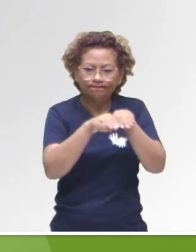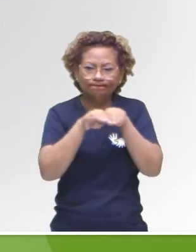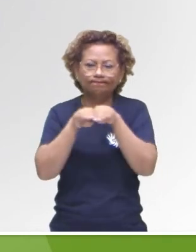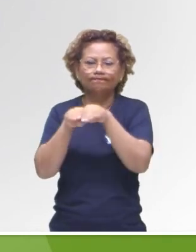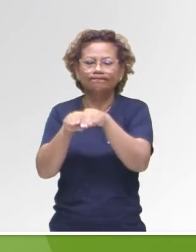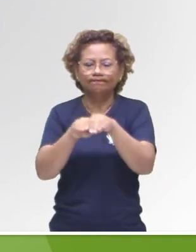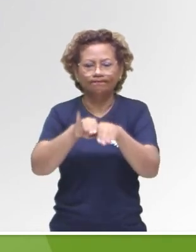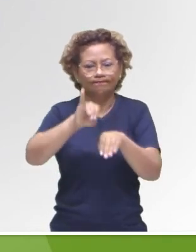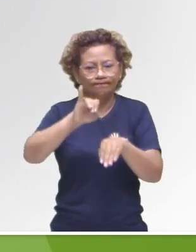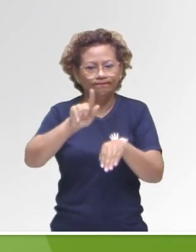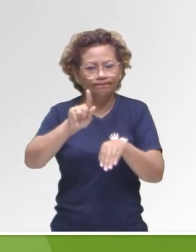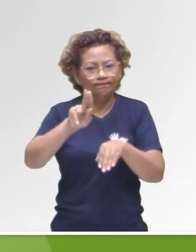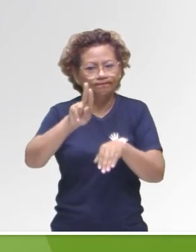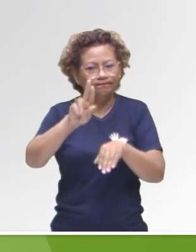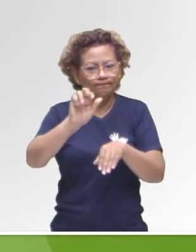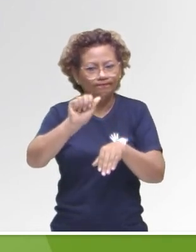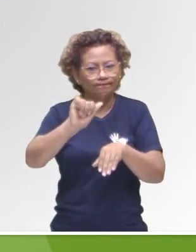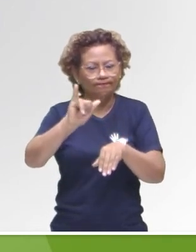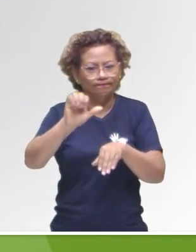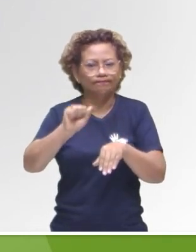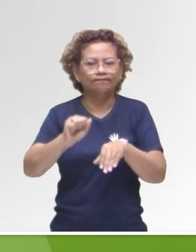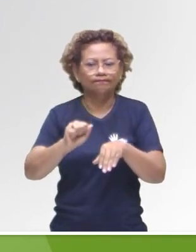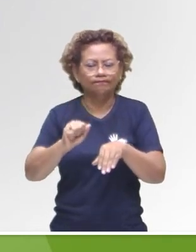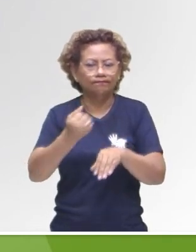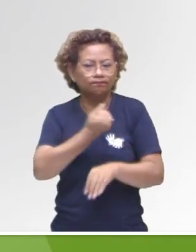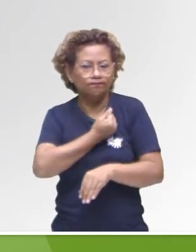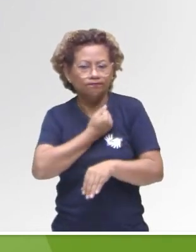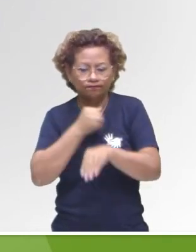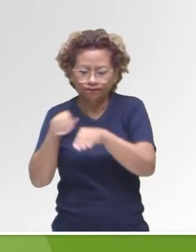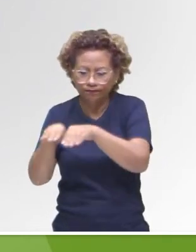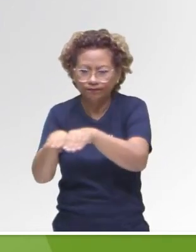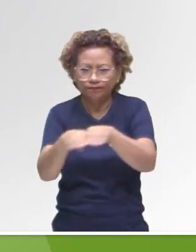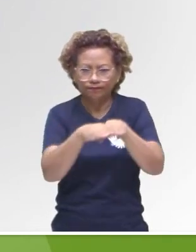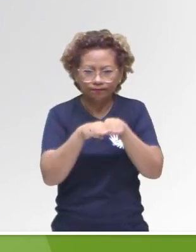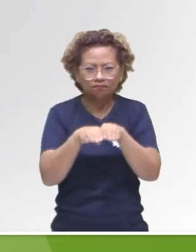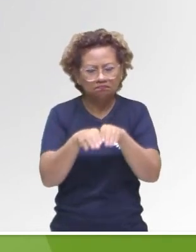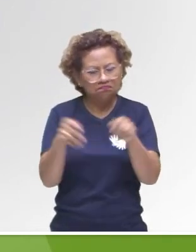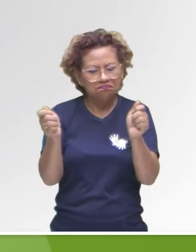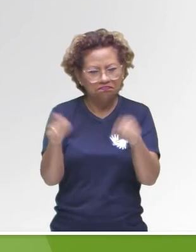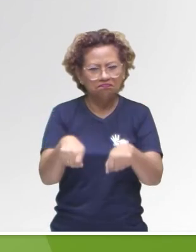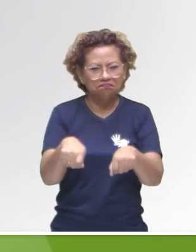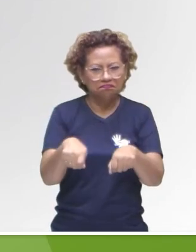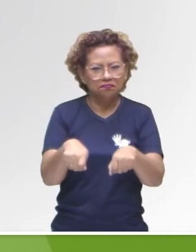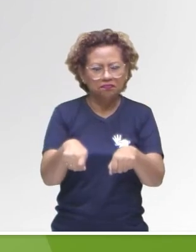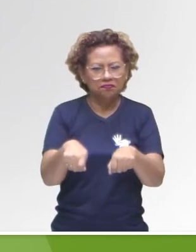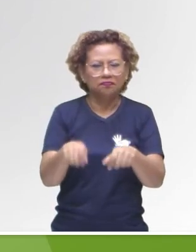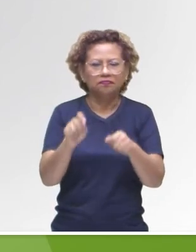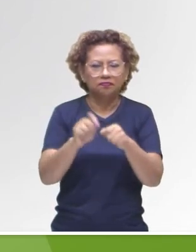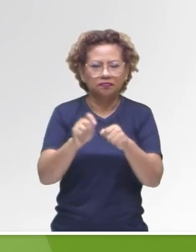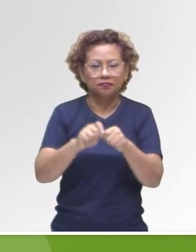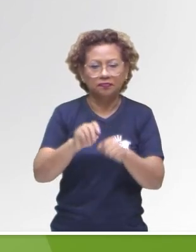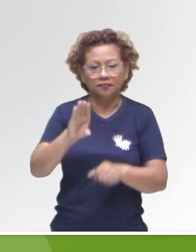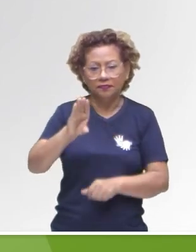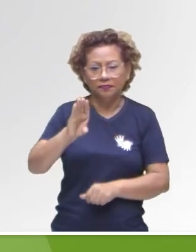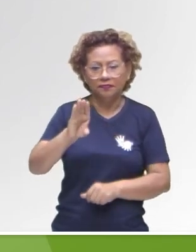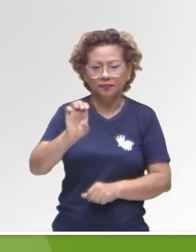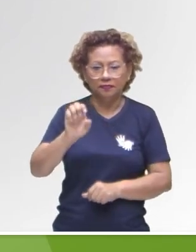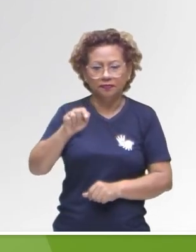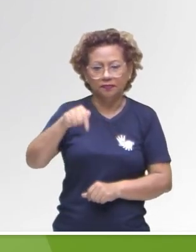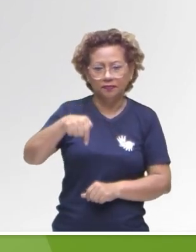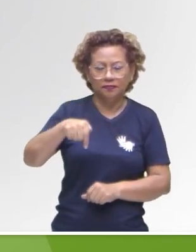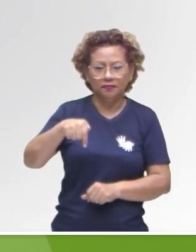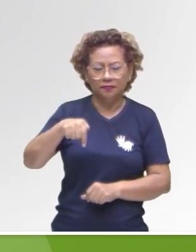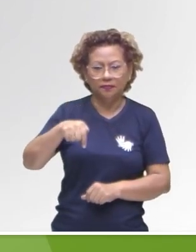mesma capacitância, podemos calcular a capacitância equivalente por C dividido por N.